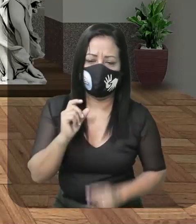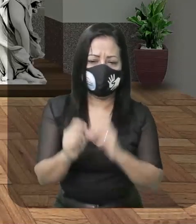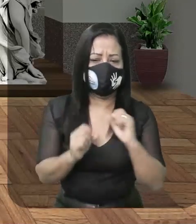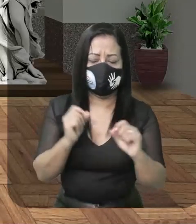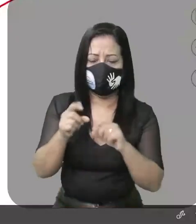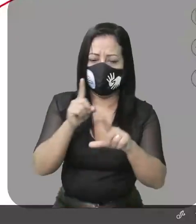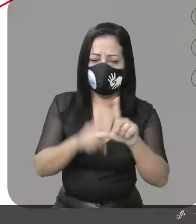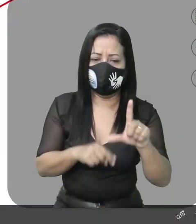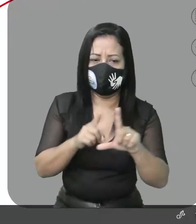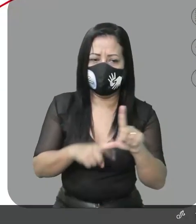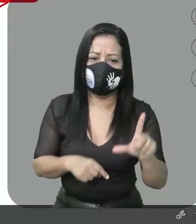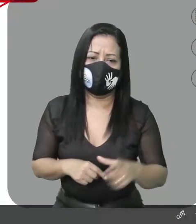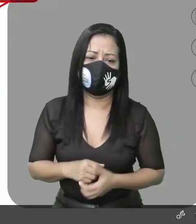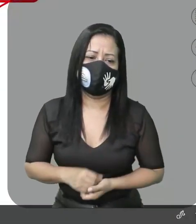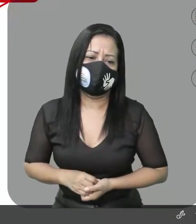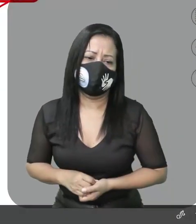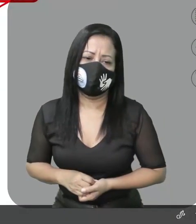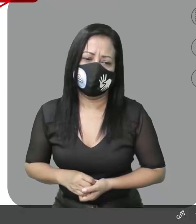é a letra